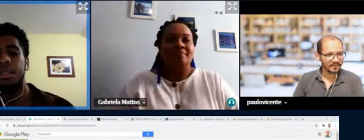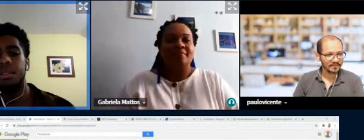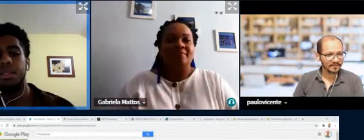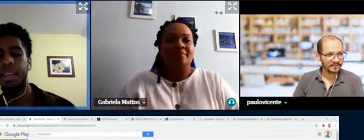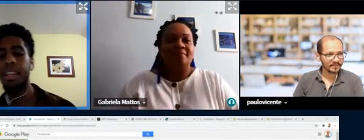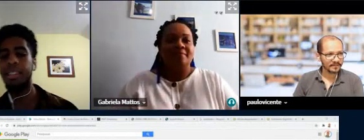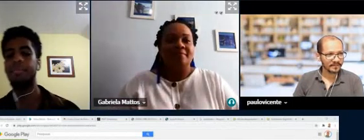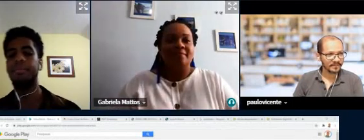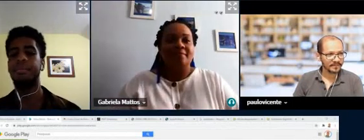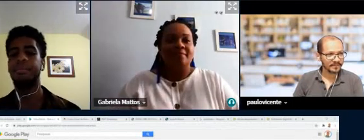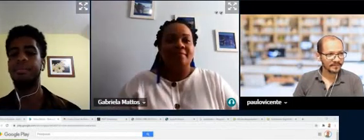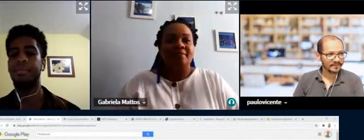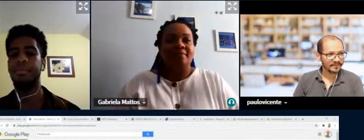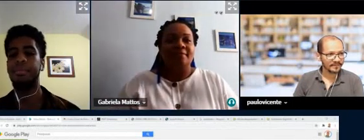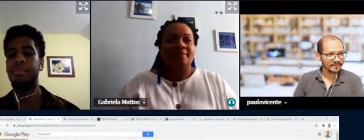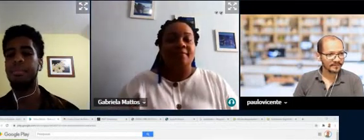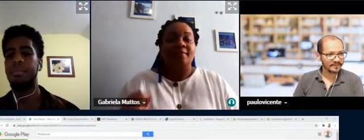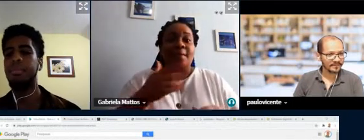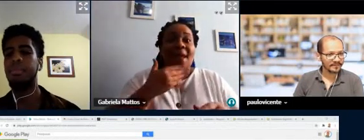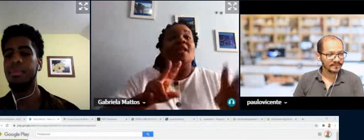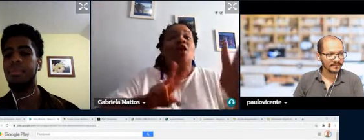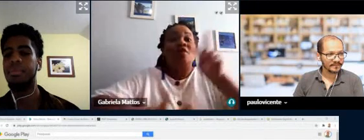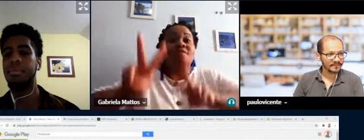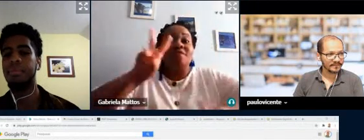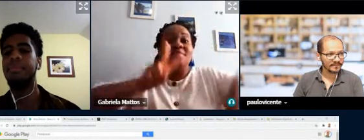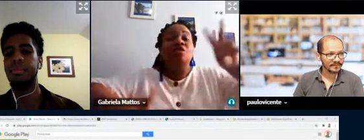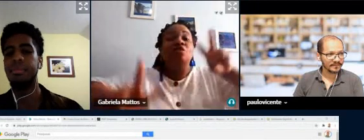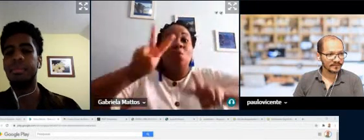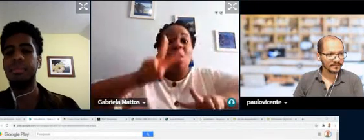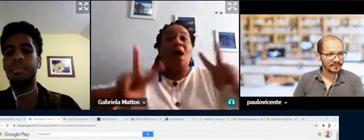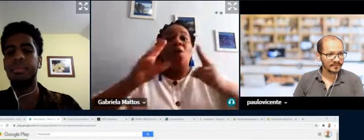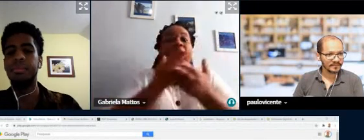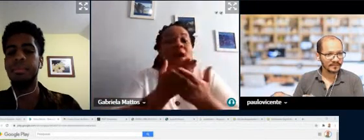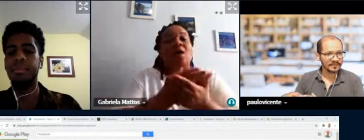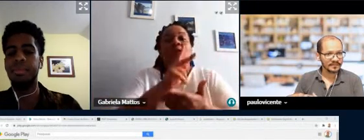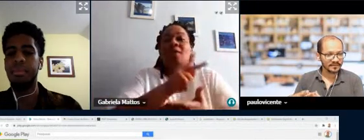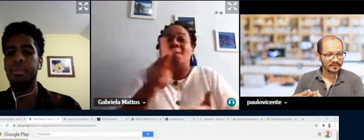Quanto mais visual for a aula, professor, melhor ela se torna.